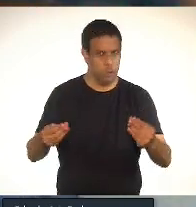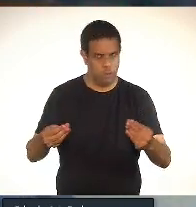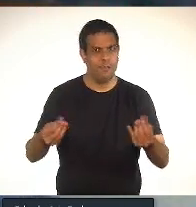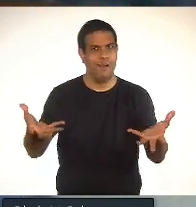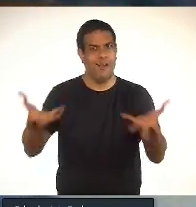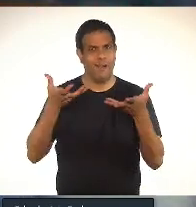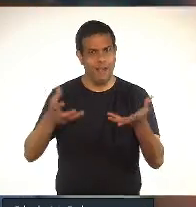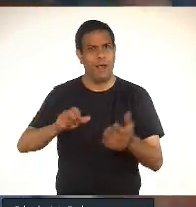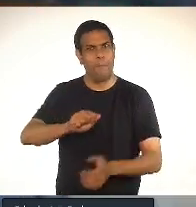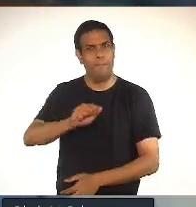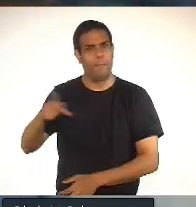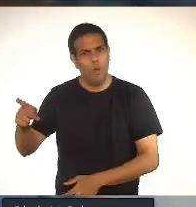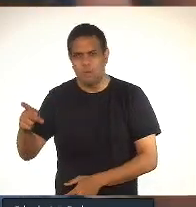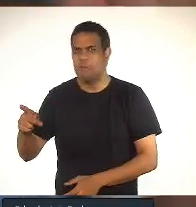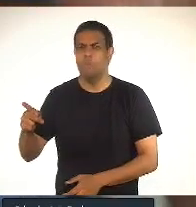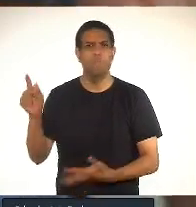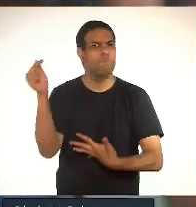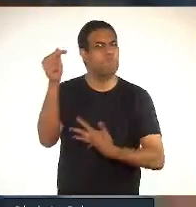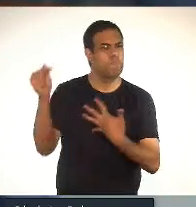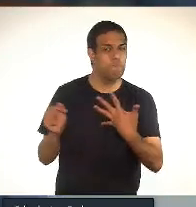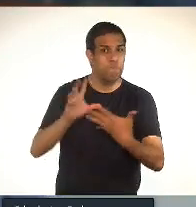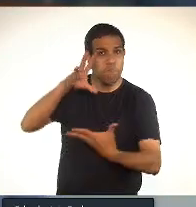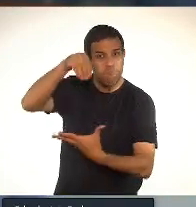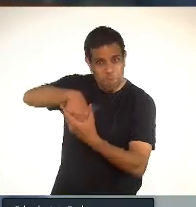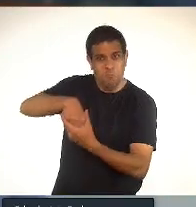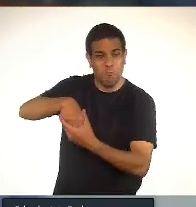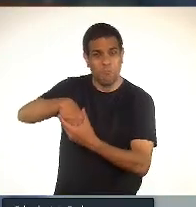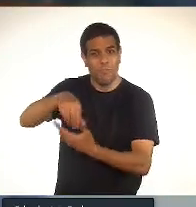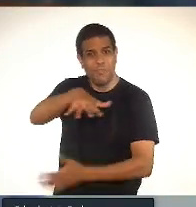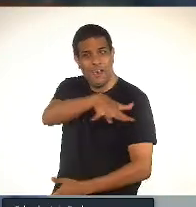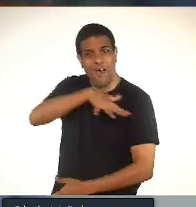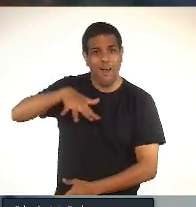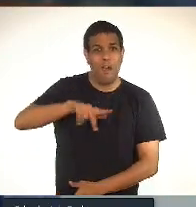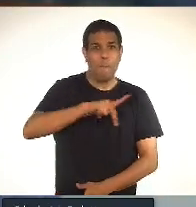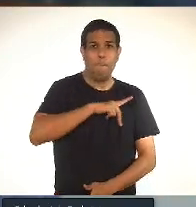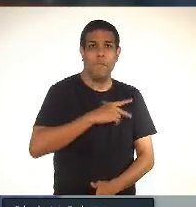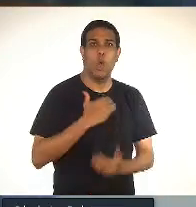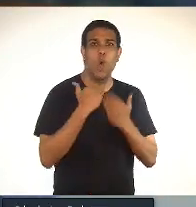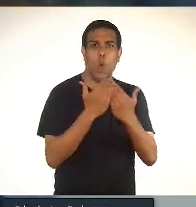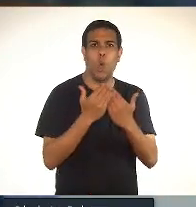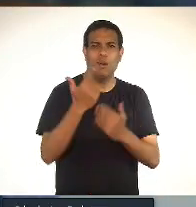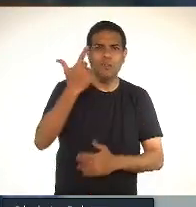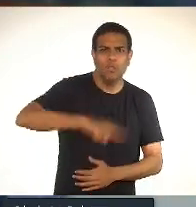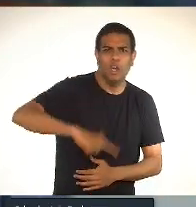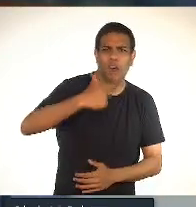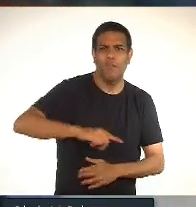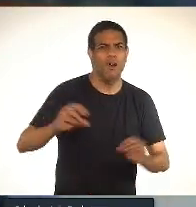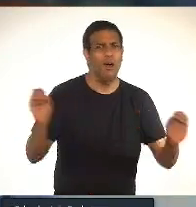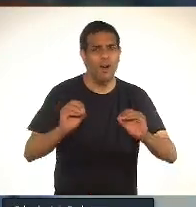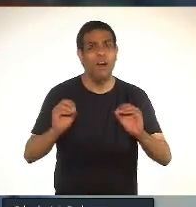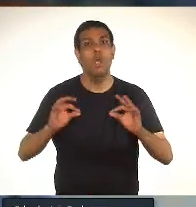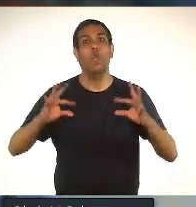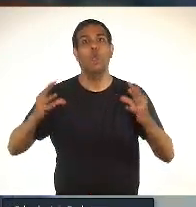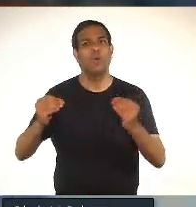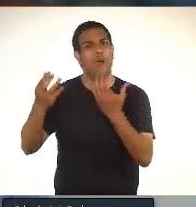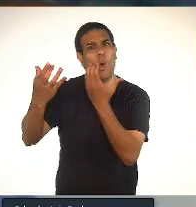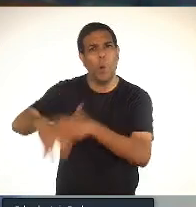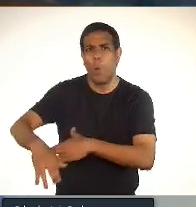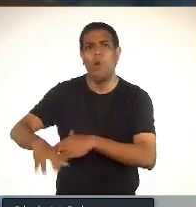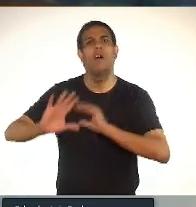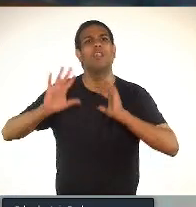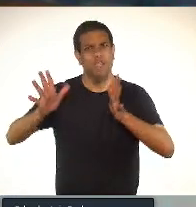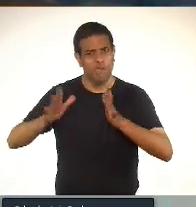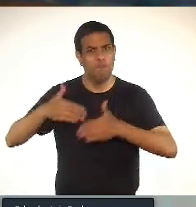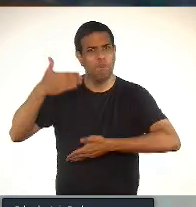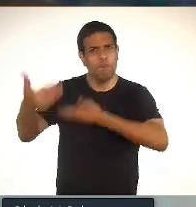é aposentado e pensionista, que está no sistema financeiro, não se renova nada, porque todo mundo que é concursado vai